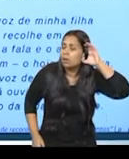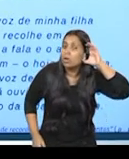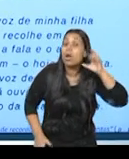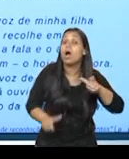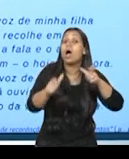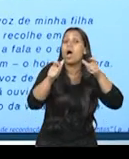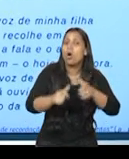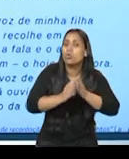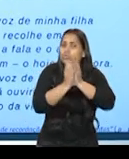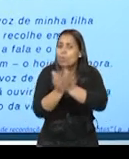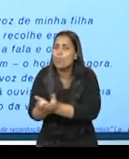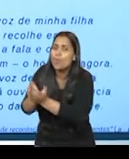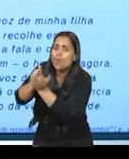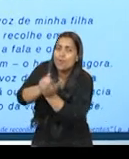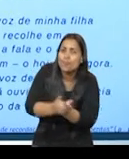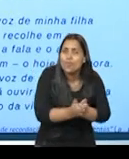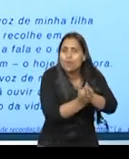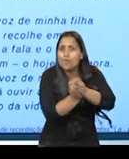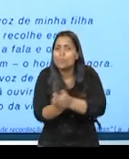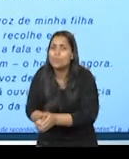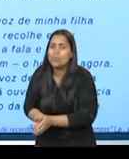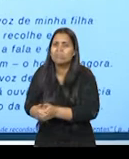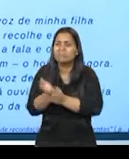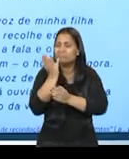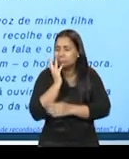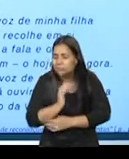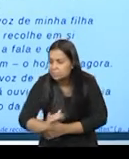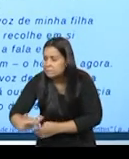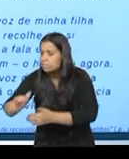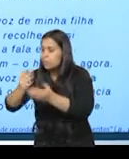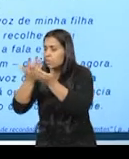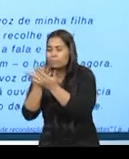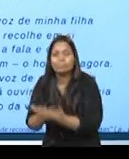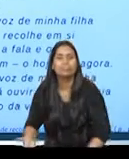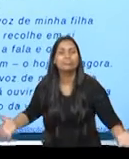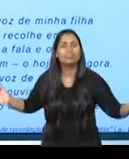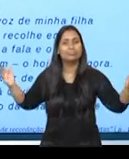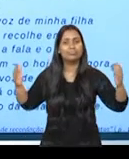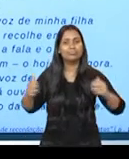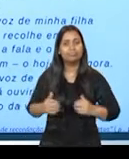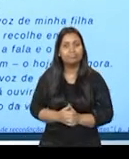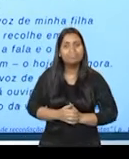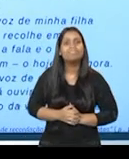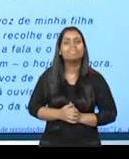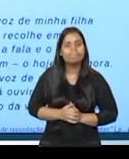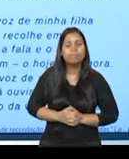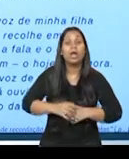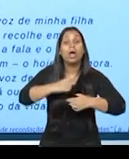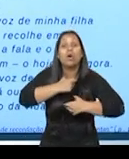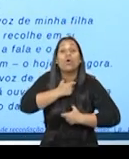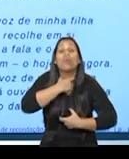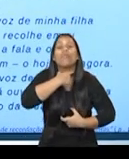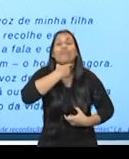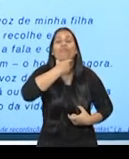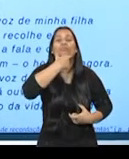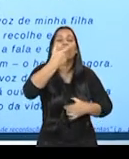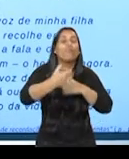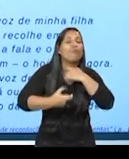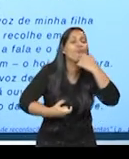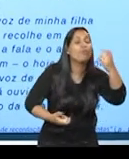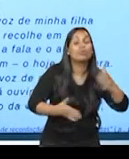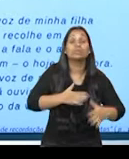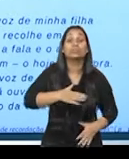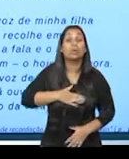navio, ecoou lamentos de uma infância perdida. A voz de minha avó ecoou obediência aos brancos, donos de